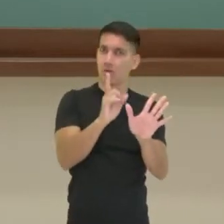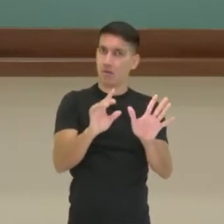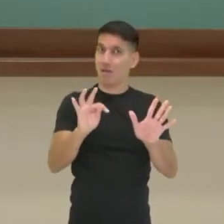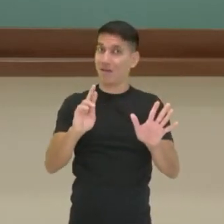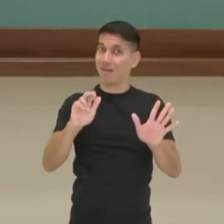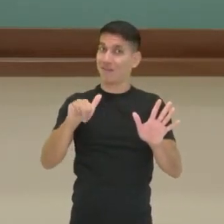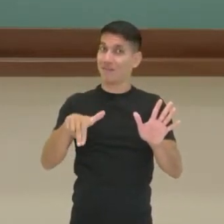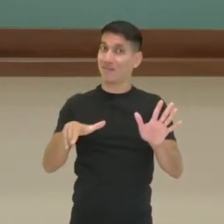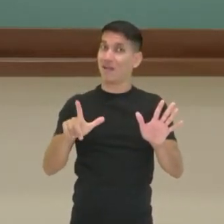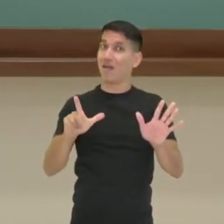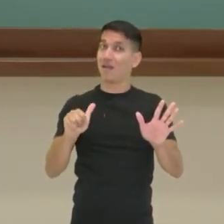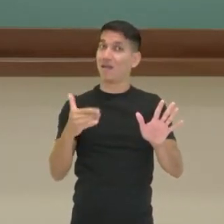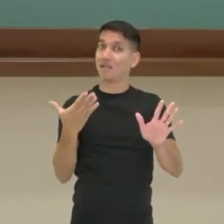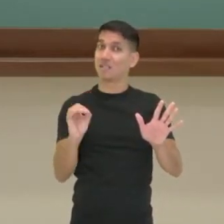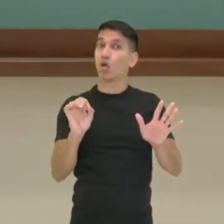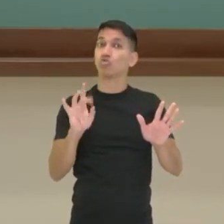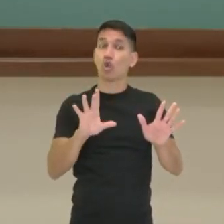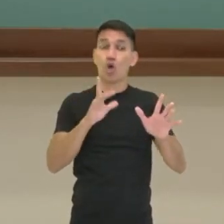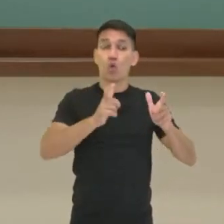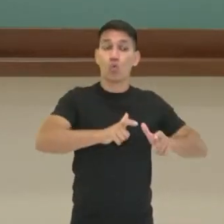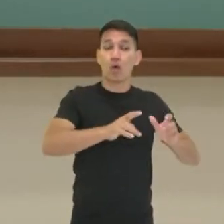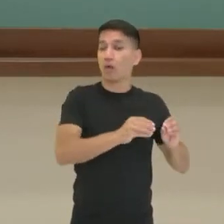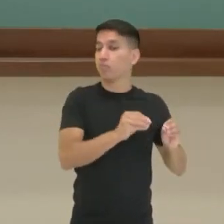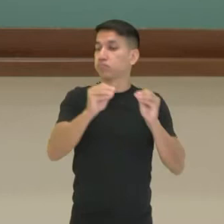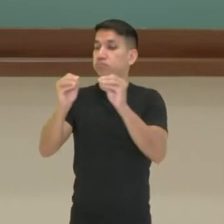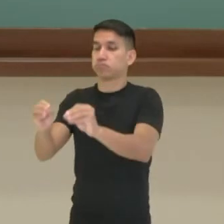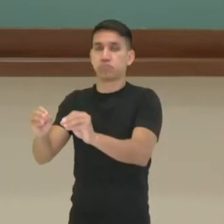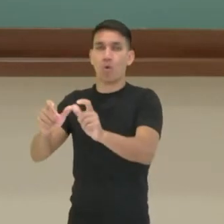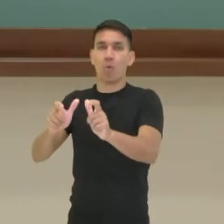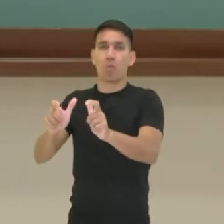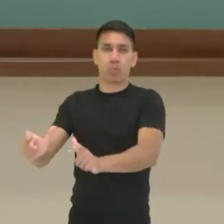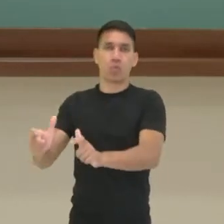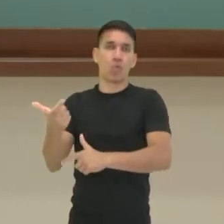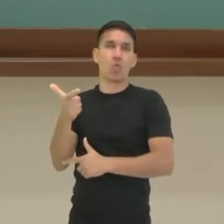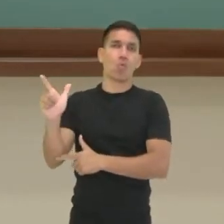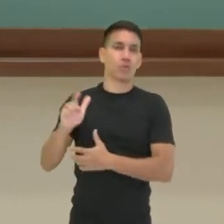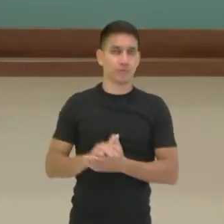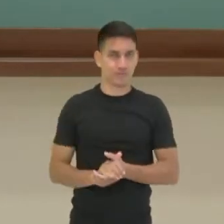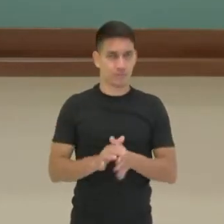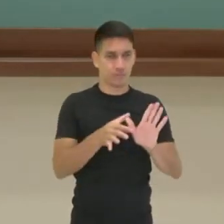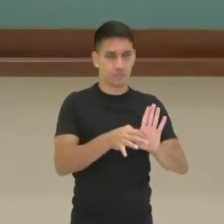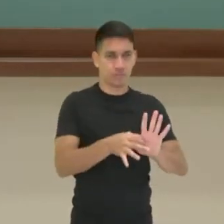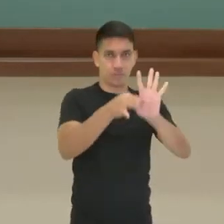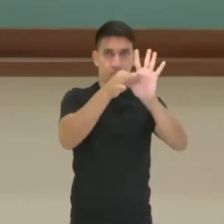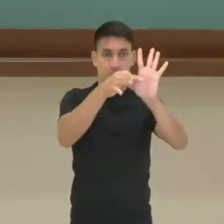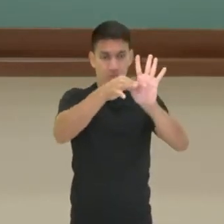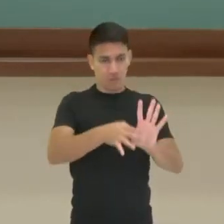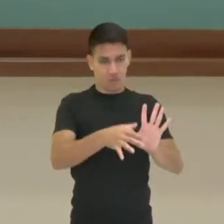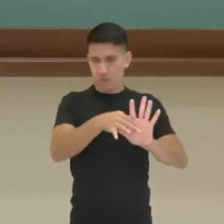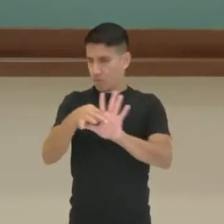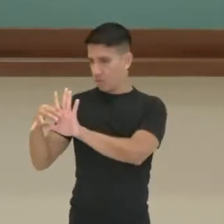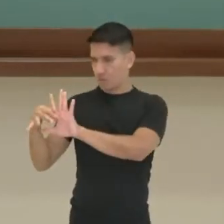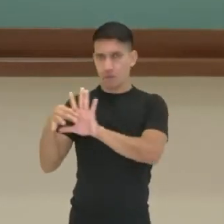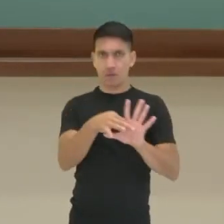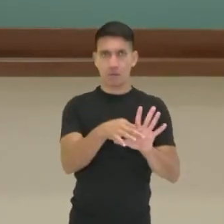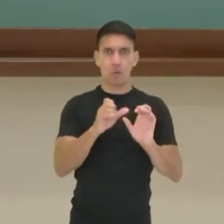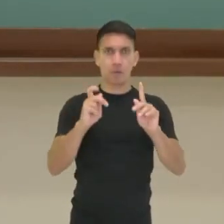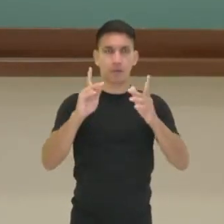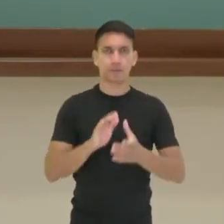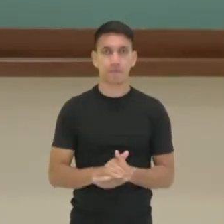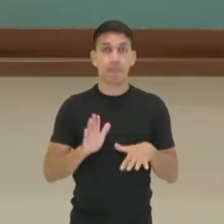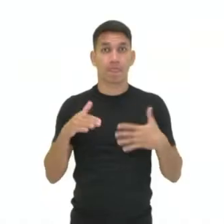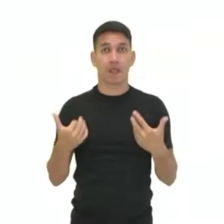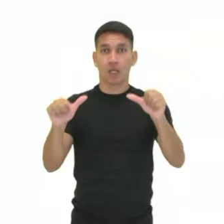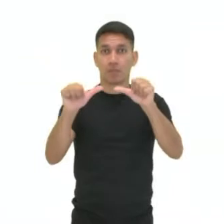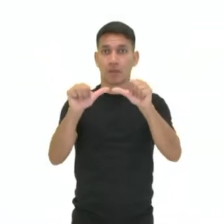só troco de lugar. Acima, abaixo e para os dois lados. Então, na simetria de translação,